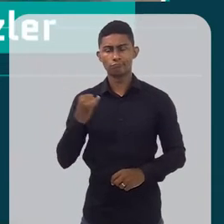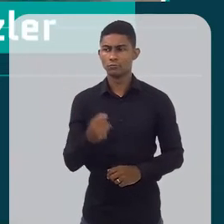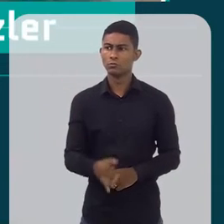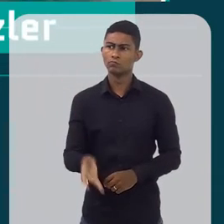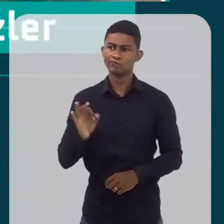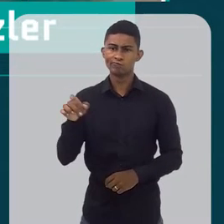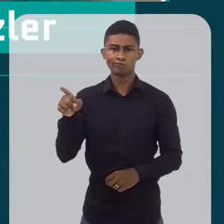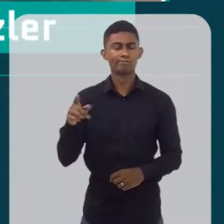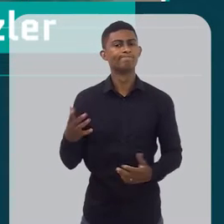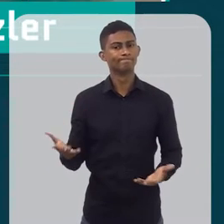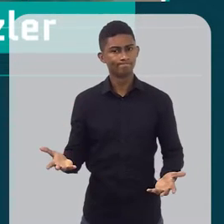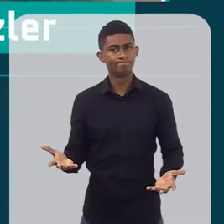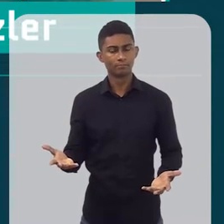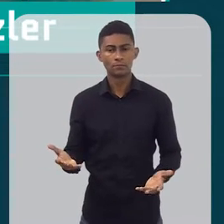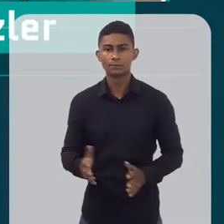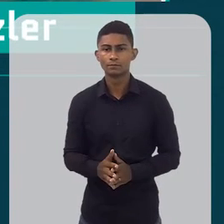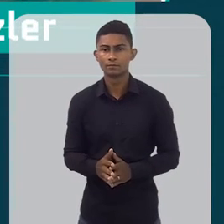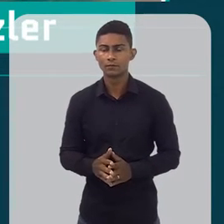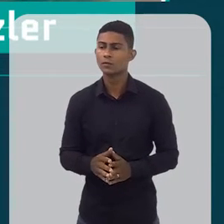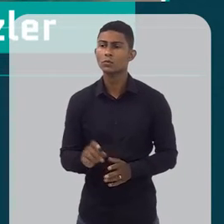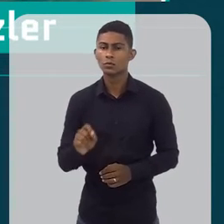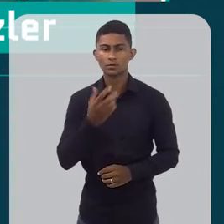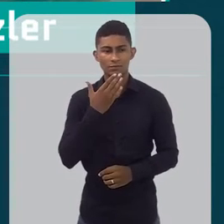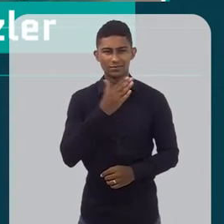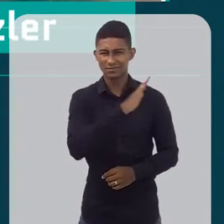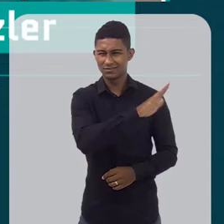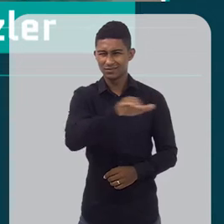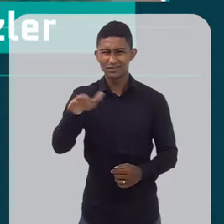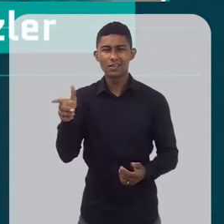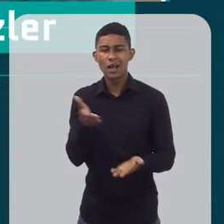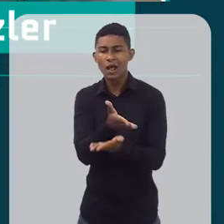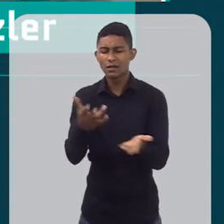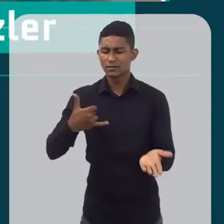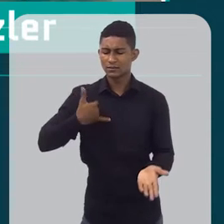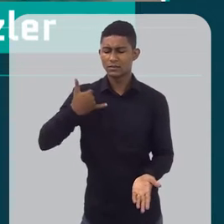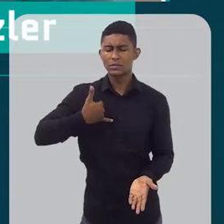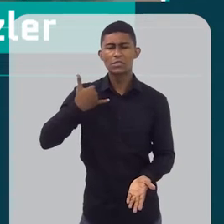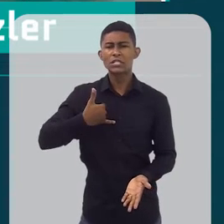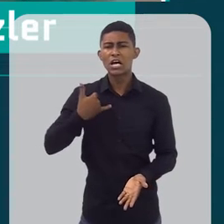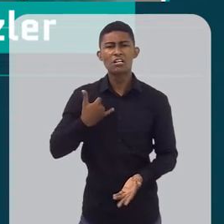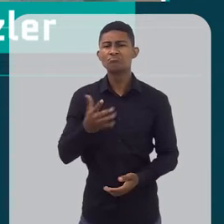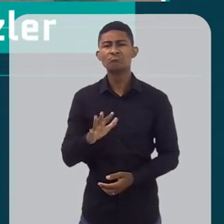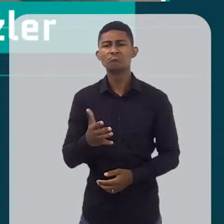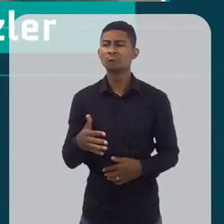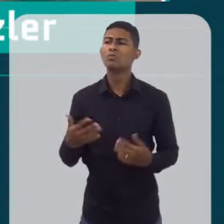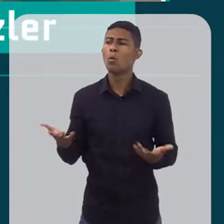né? É Sim, muito é muito séria a sério, situação. E a gente está muito falando de sério. criança a partir de que idade